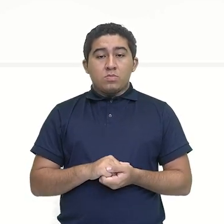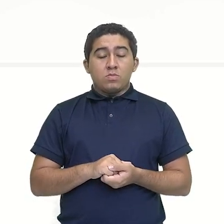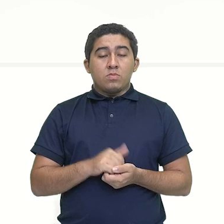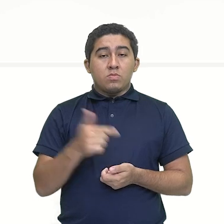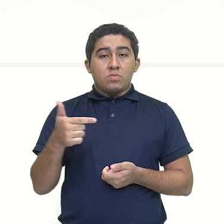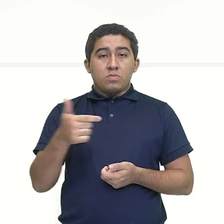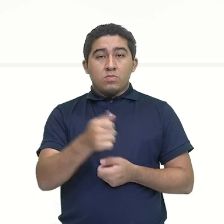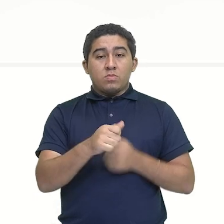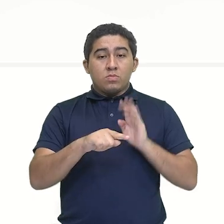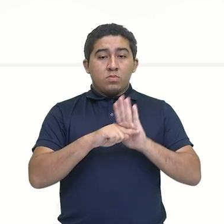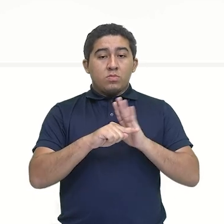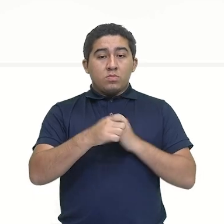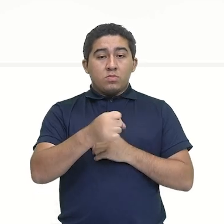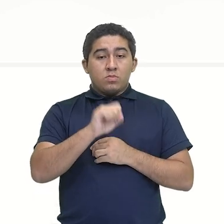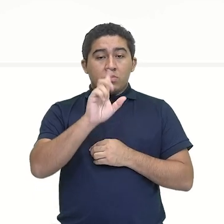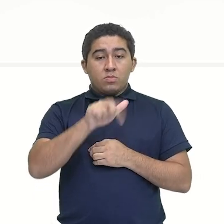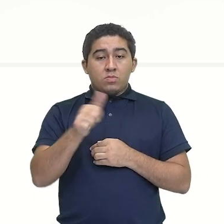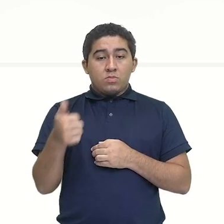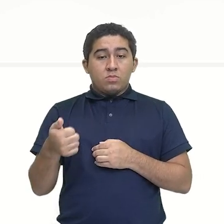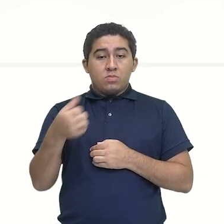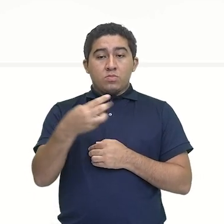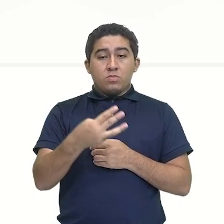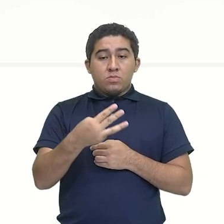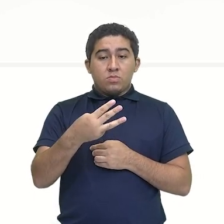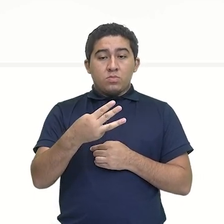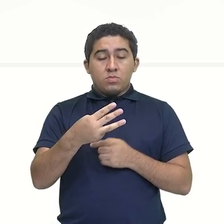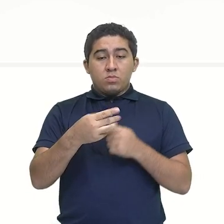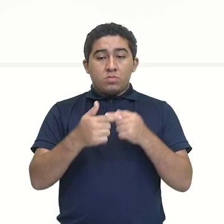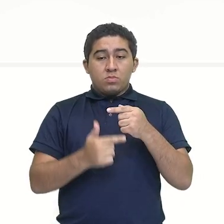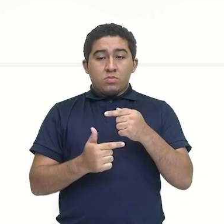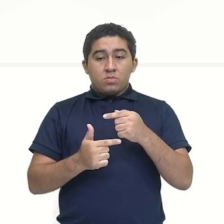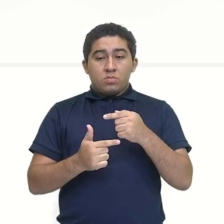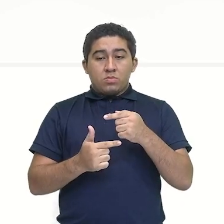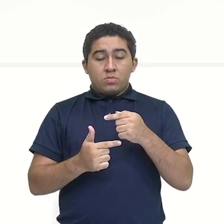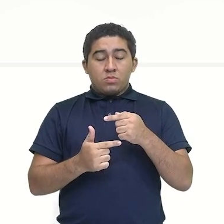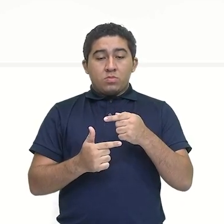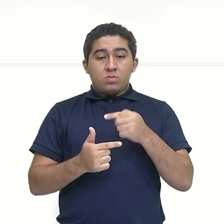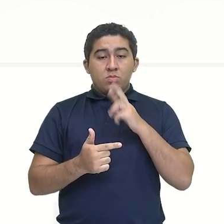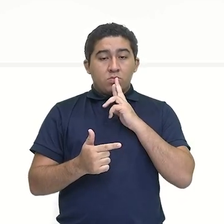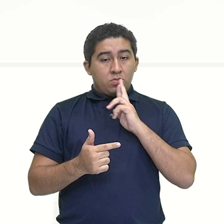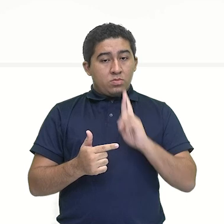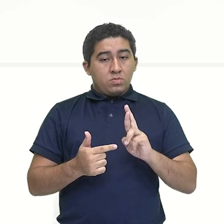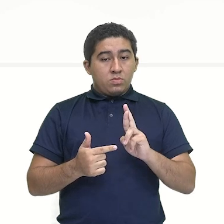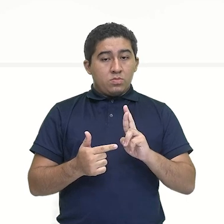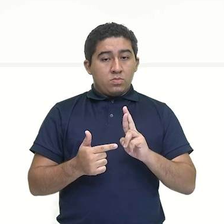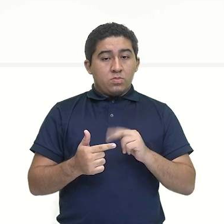21 menos 8 vai dar 13 sobre 2, ou seja,